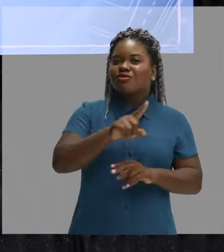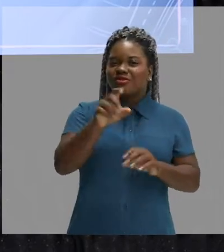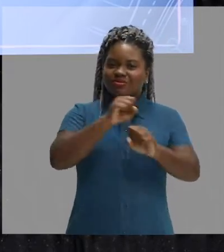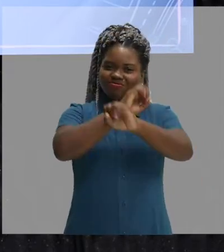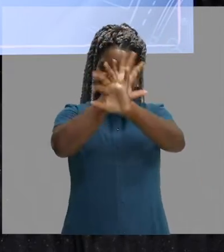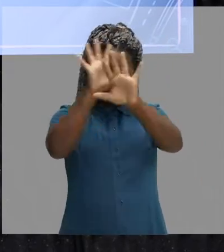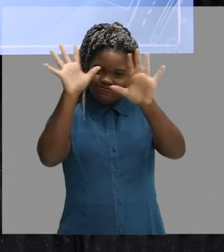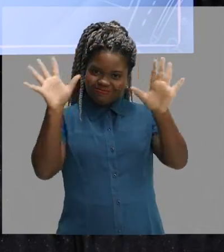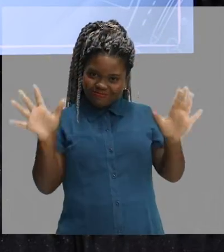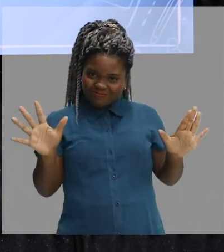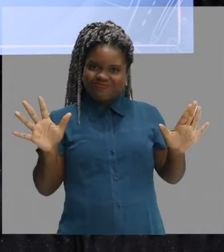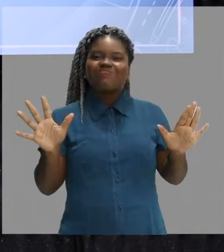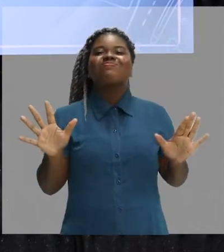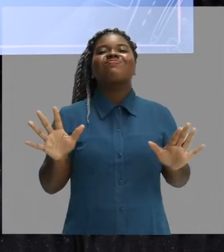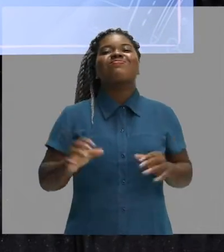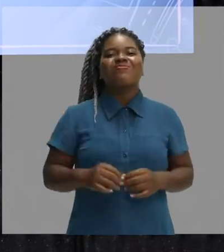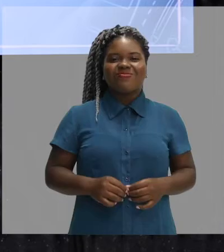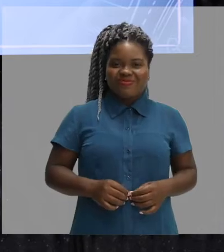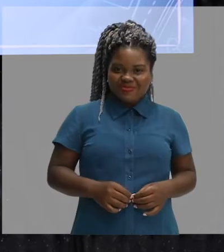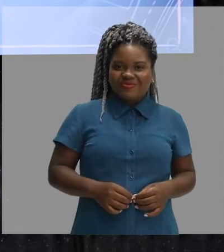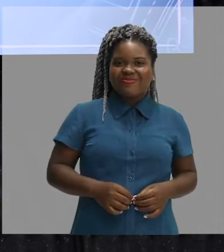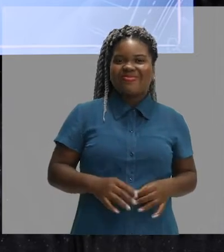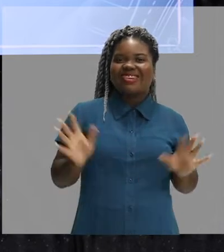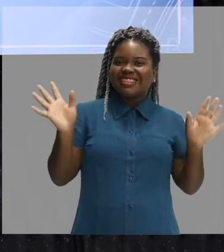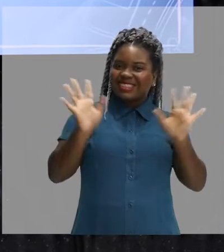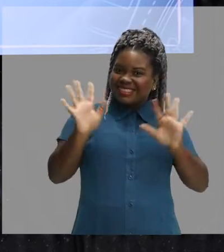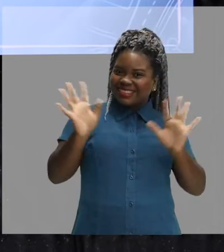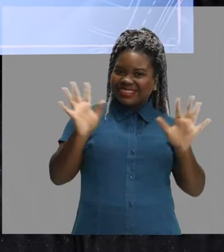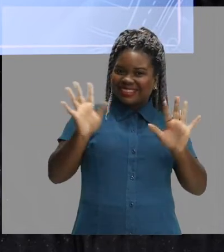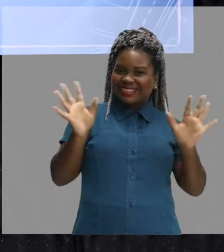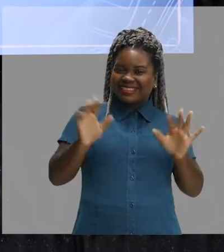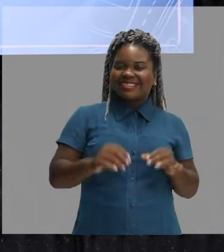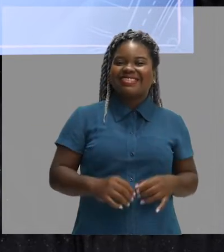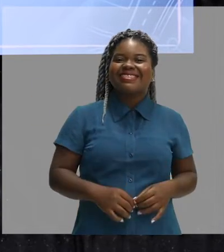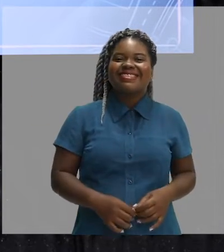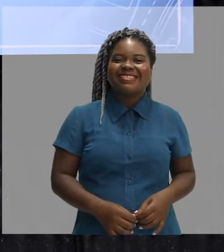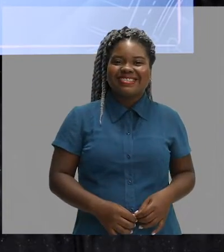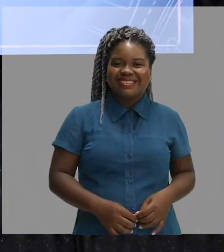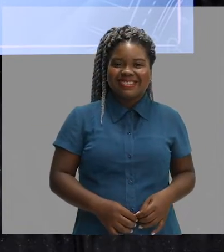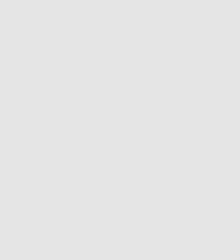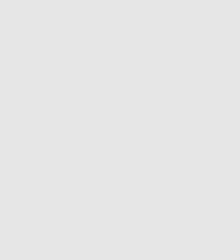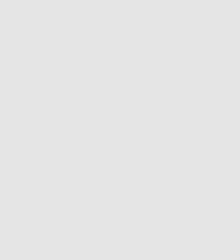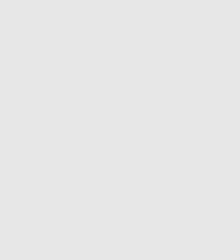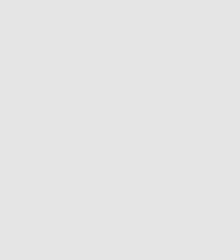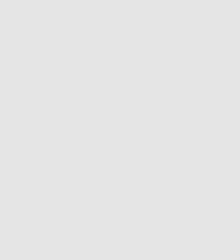muito bom para vocês e a gente se vê numa próxima oportunidade. Até mais. Tchau, tchau.